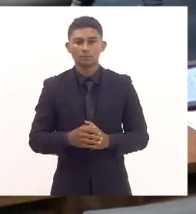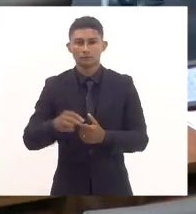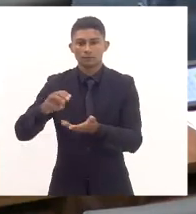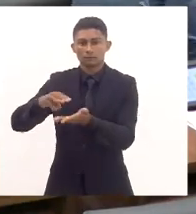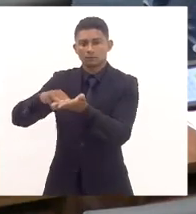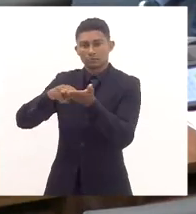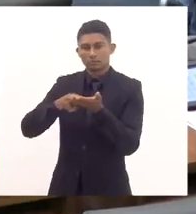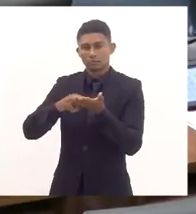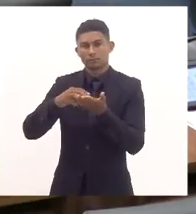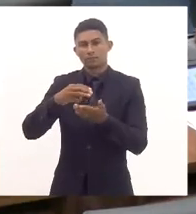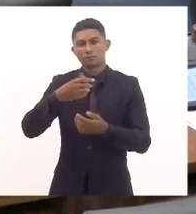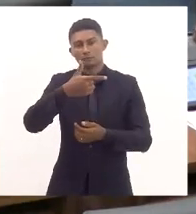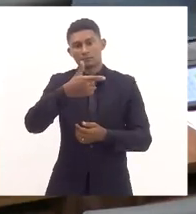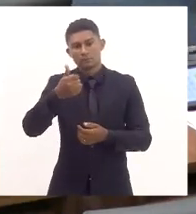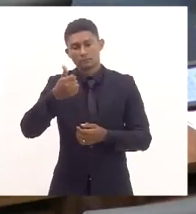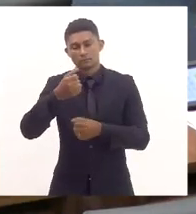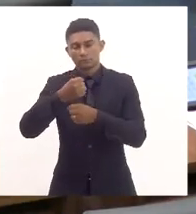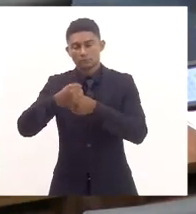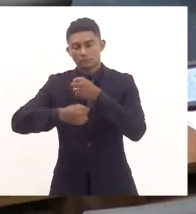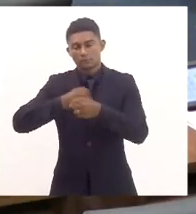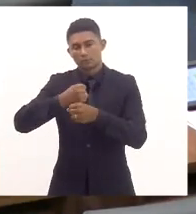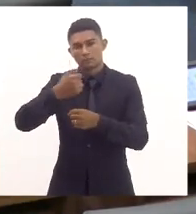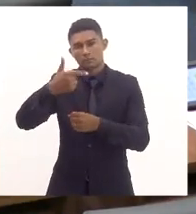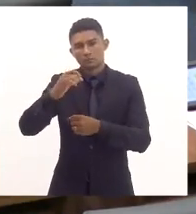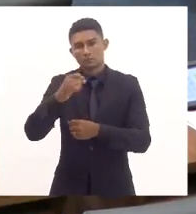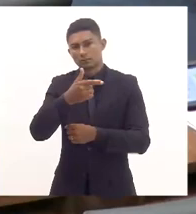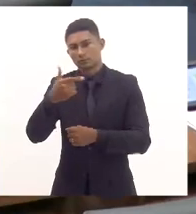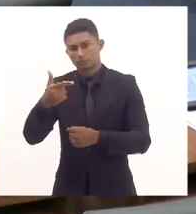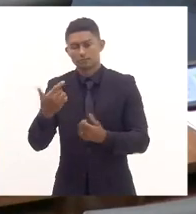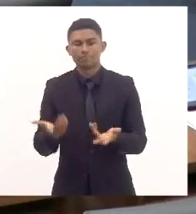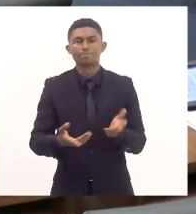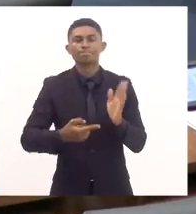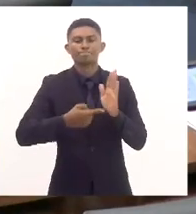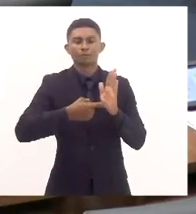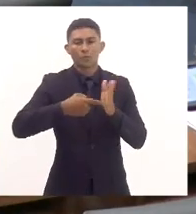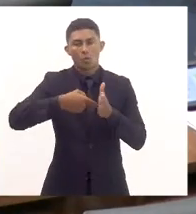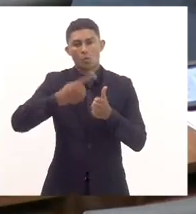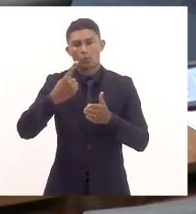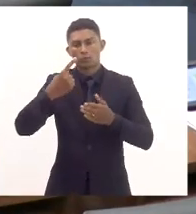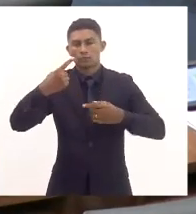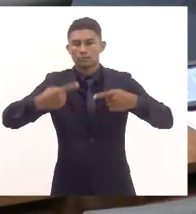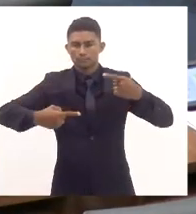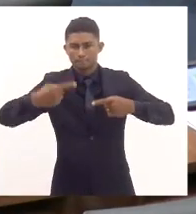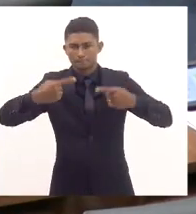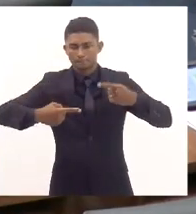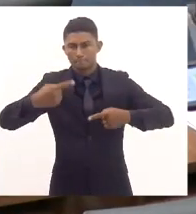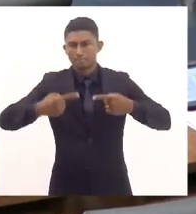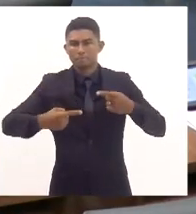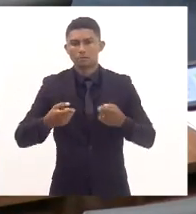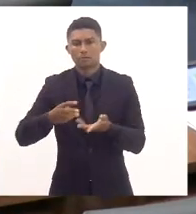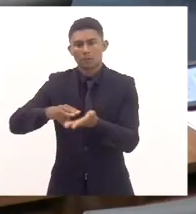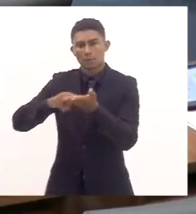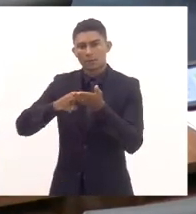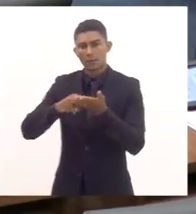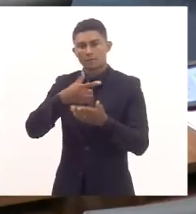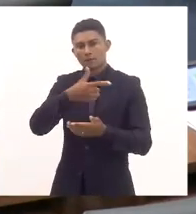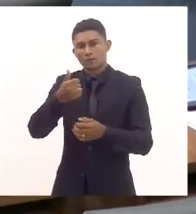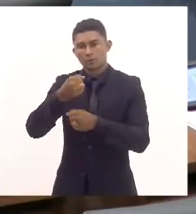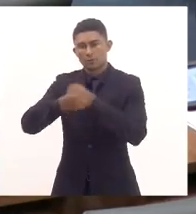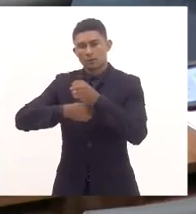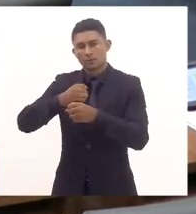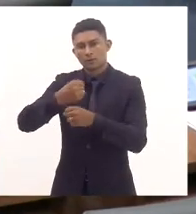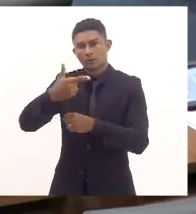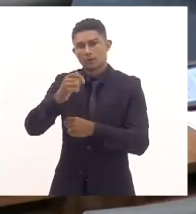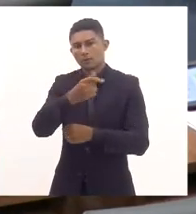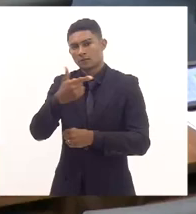mensagem 21 de 22 em regime de prioridade em discussão única a mensagem 21 de 22